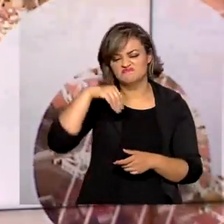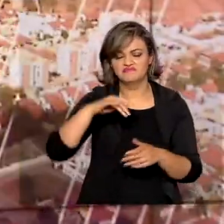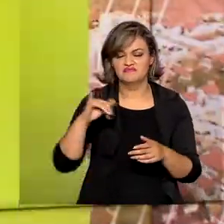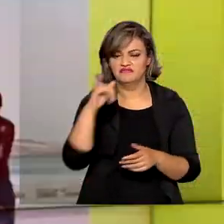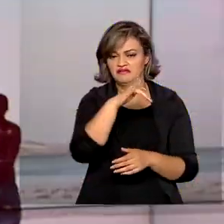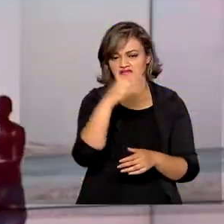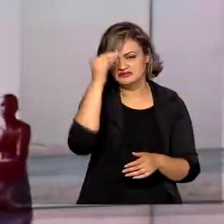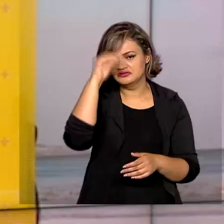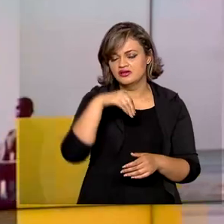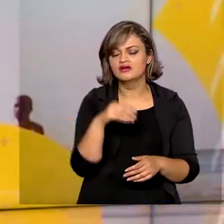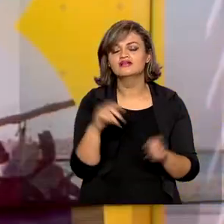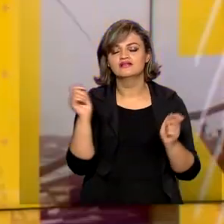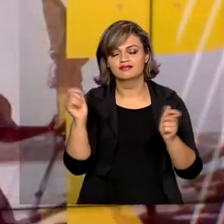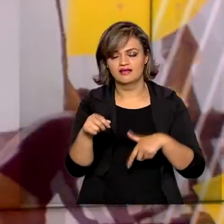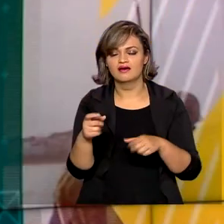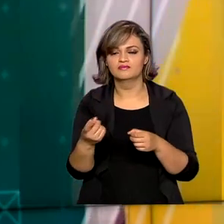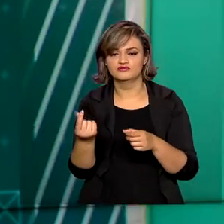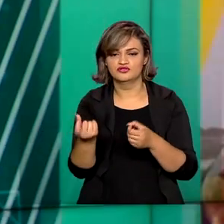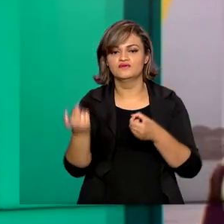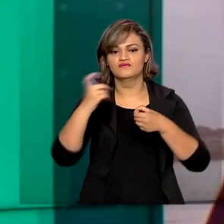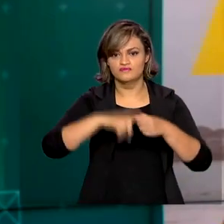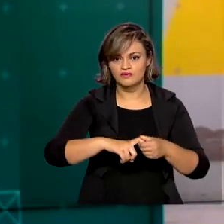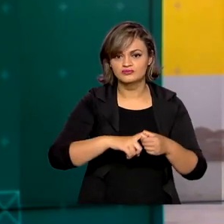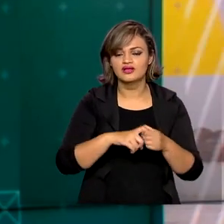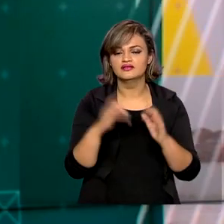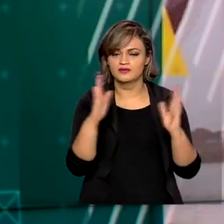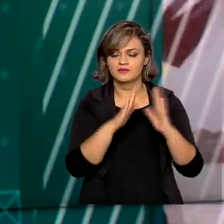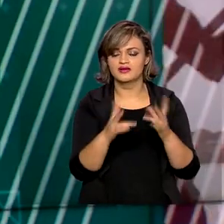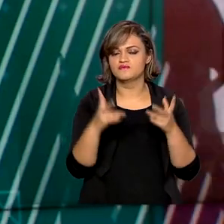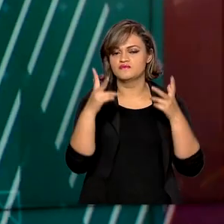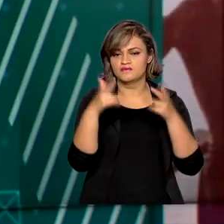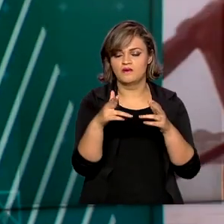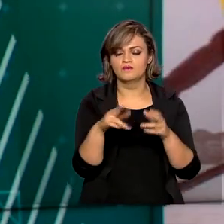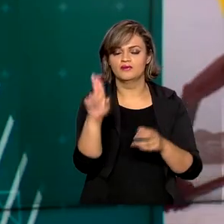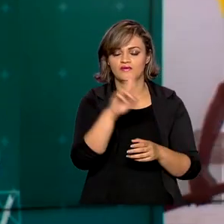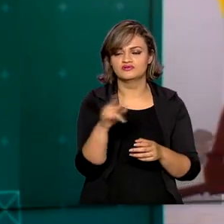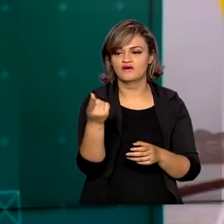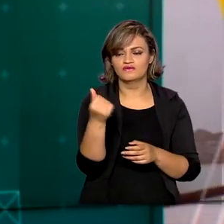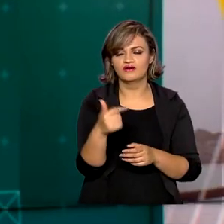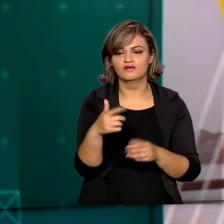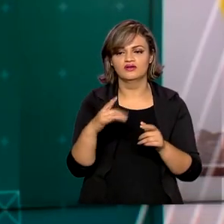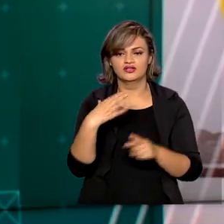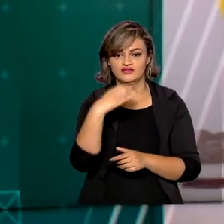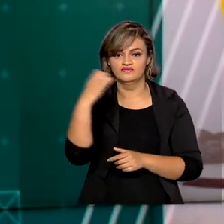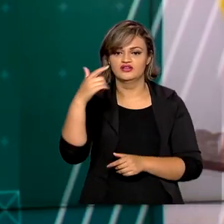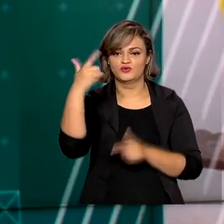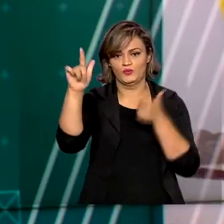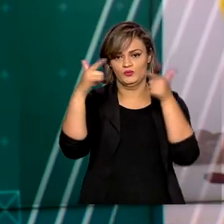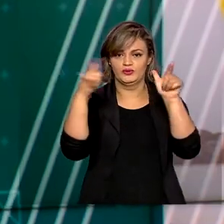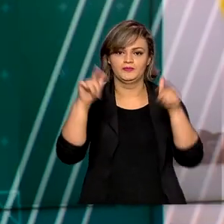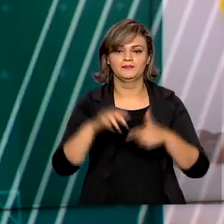voos também são beneficiados pela medida e tem o mesmo prazo para usar o crédito do valor pago sem sofrer